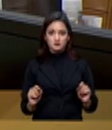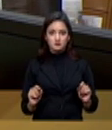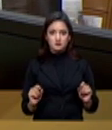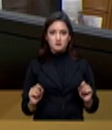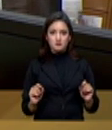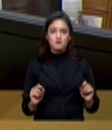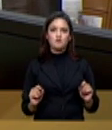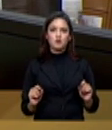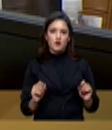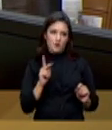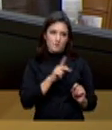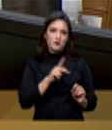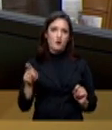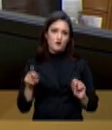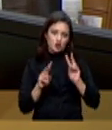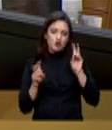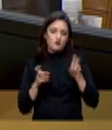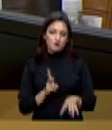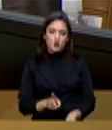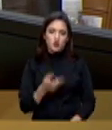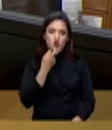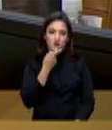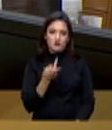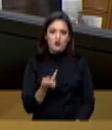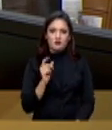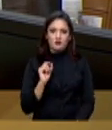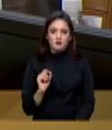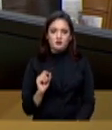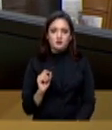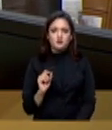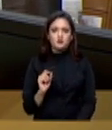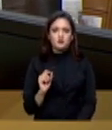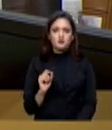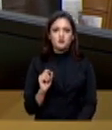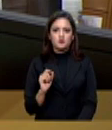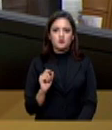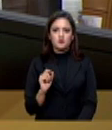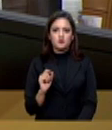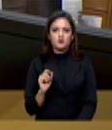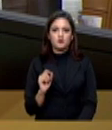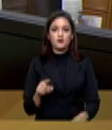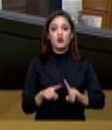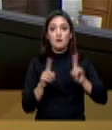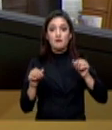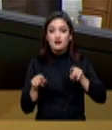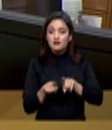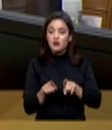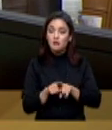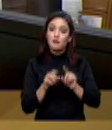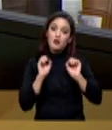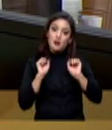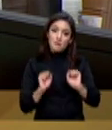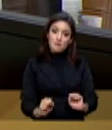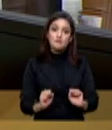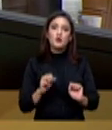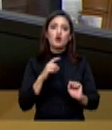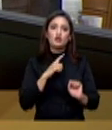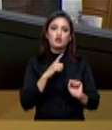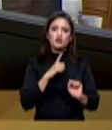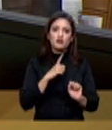excitada de são de 2018 de seu Curso Direito Administrativo mas também pode abranger o ente